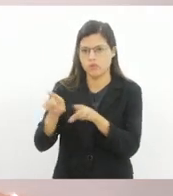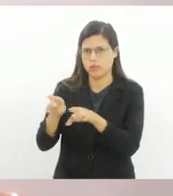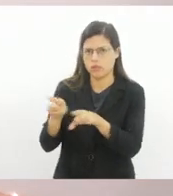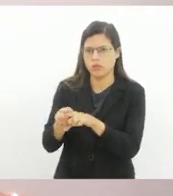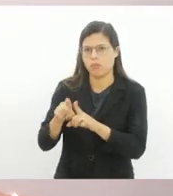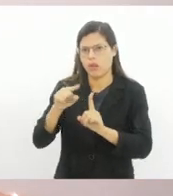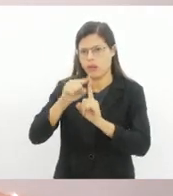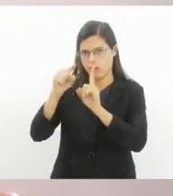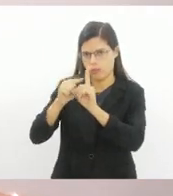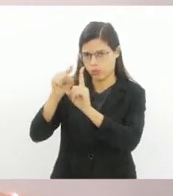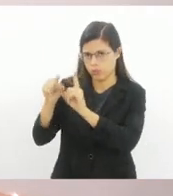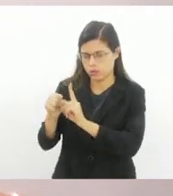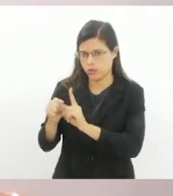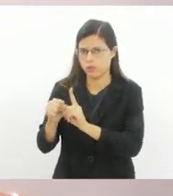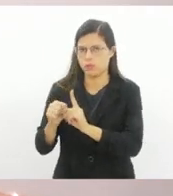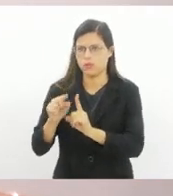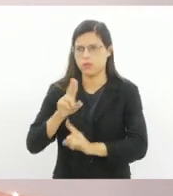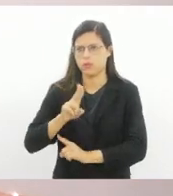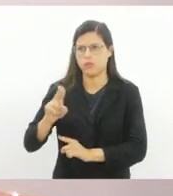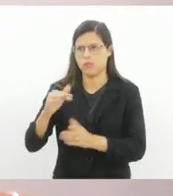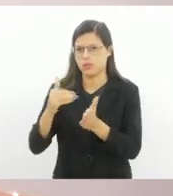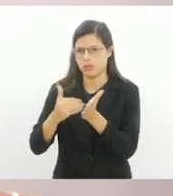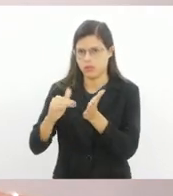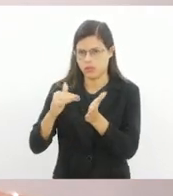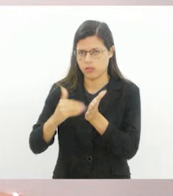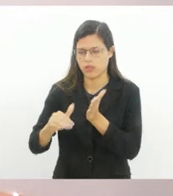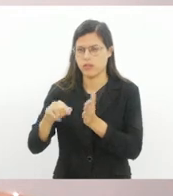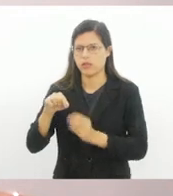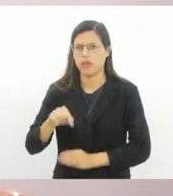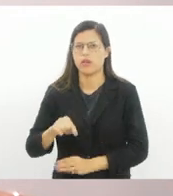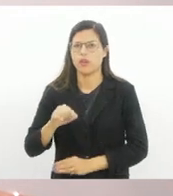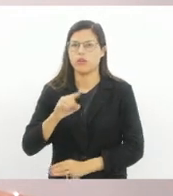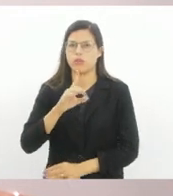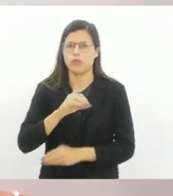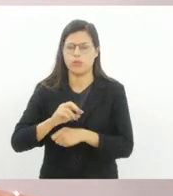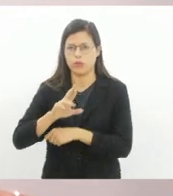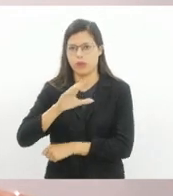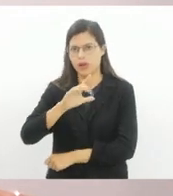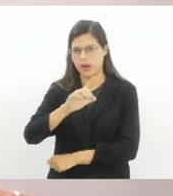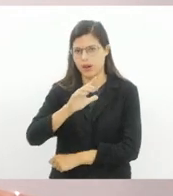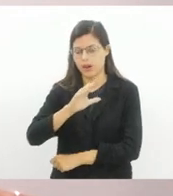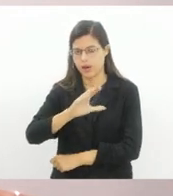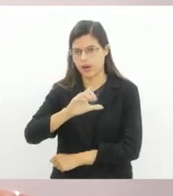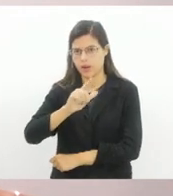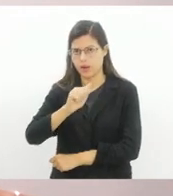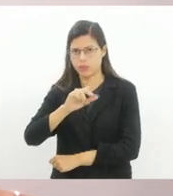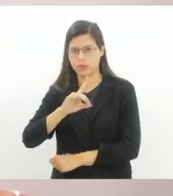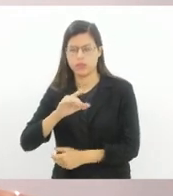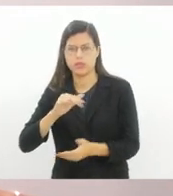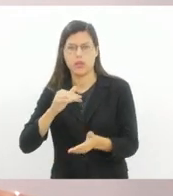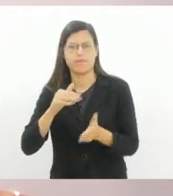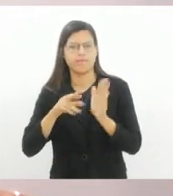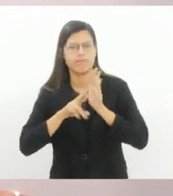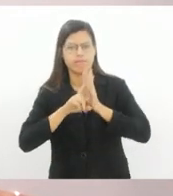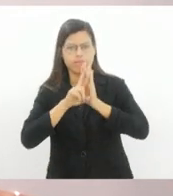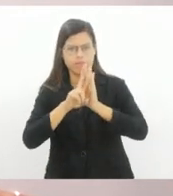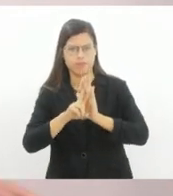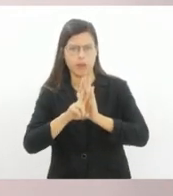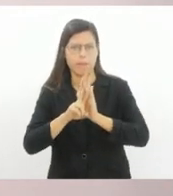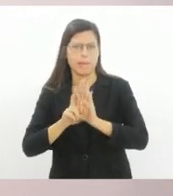em nome da secretária estadual de saúde, doutora Cláudia Mello, representando a Secretaria Estadual de Saúde,